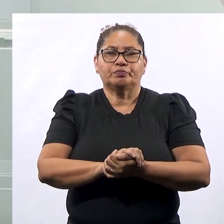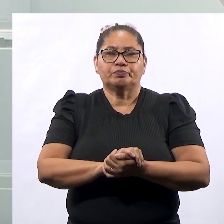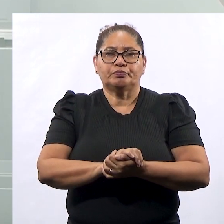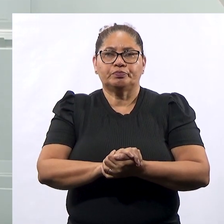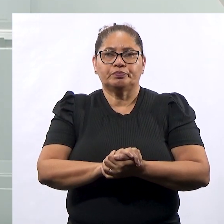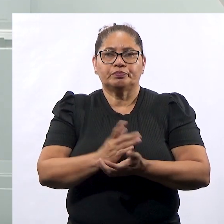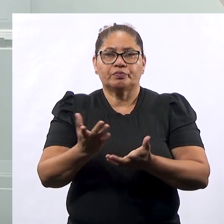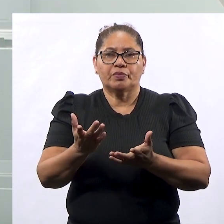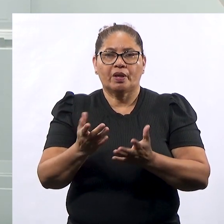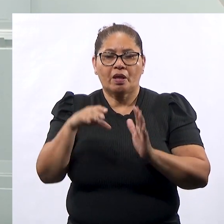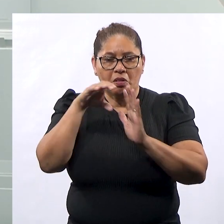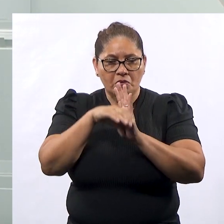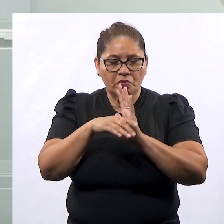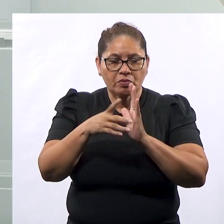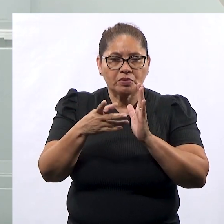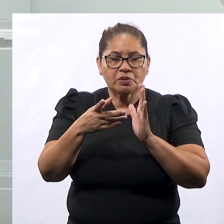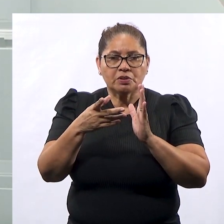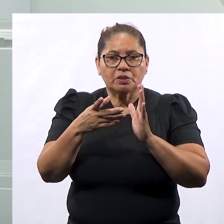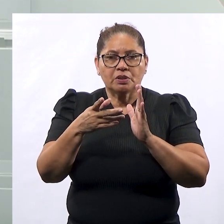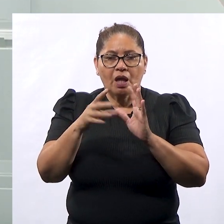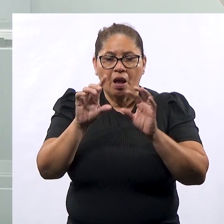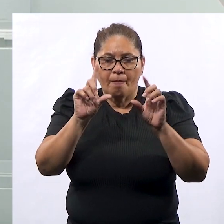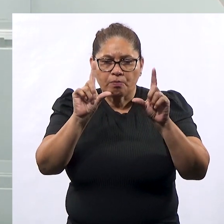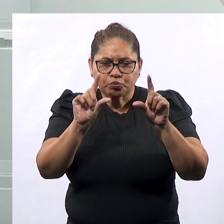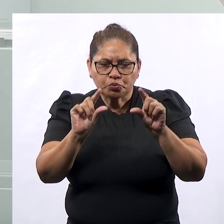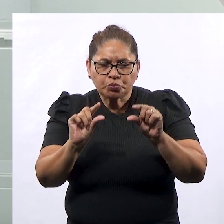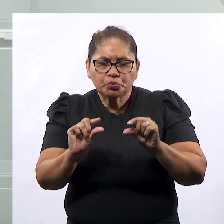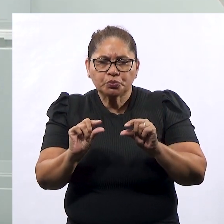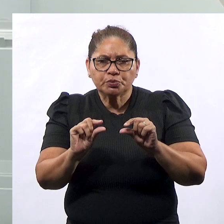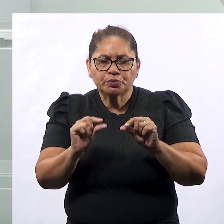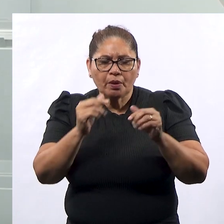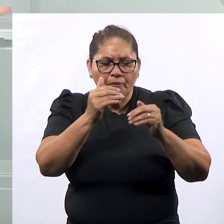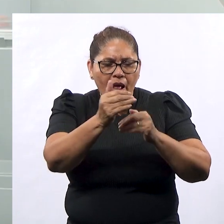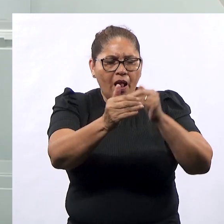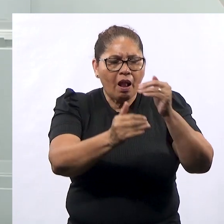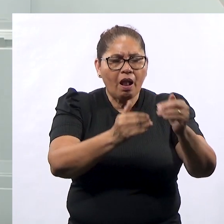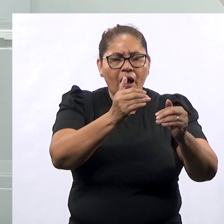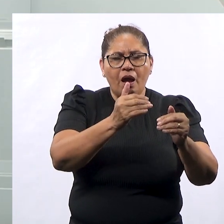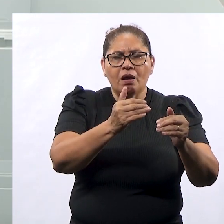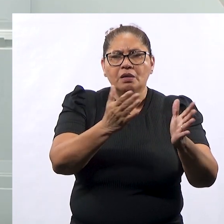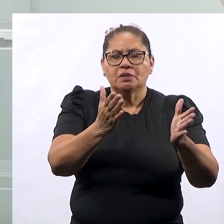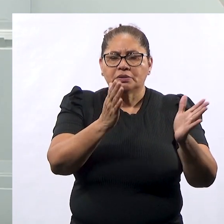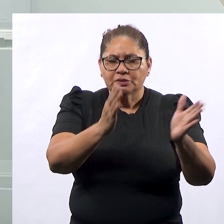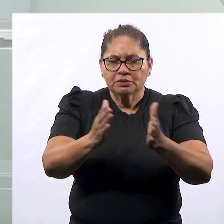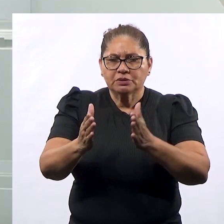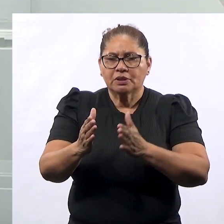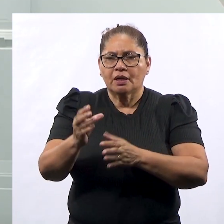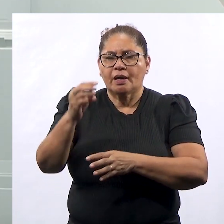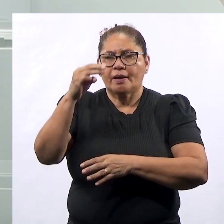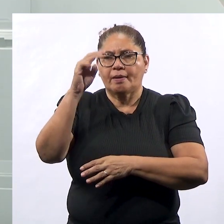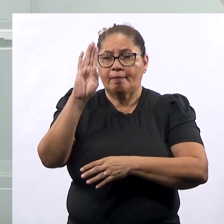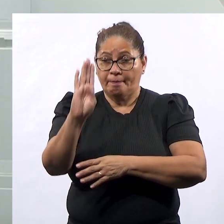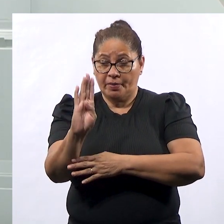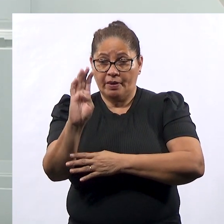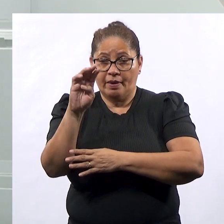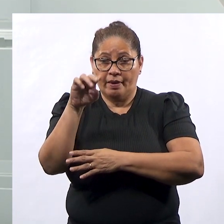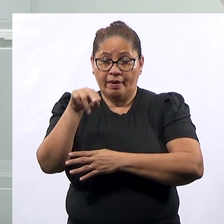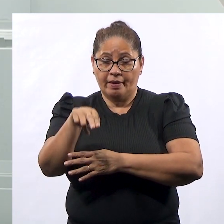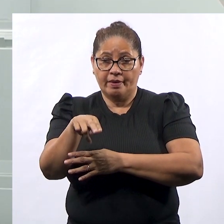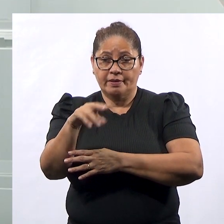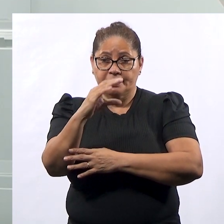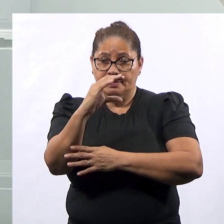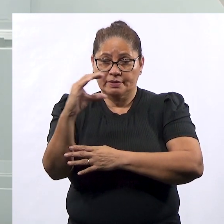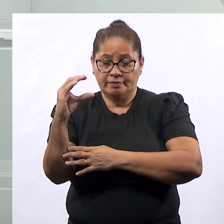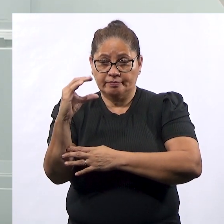os parâmetros considerados como mínimos para o desenvolvimento naquelas etapas que a BNCC